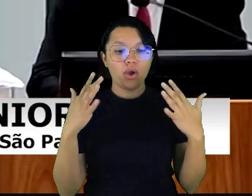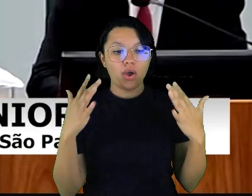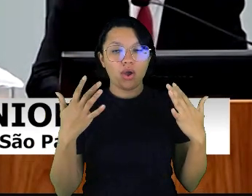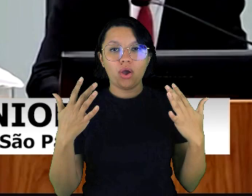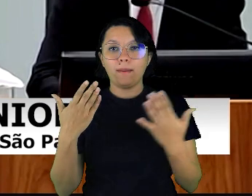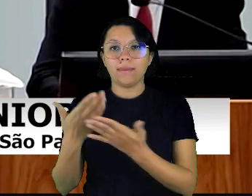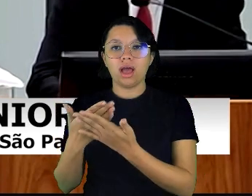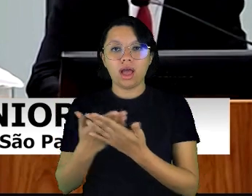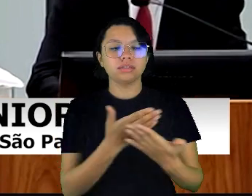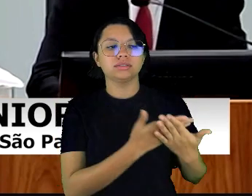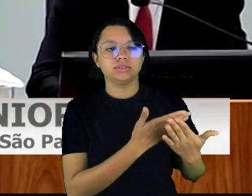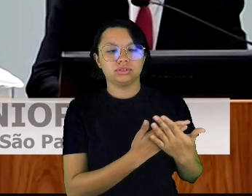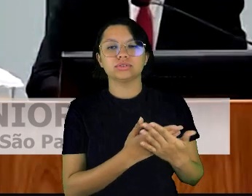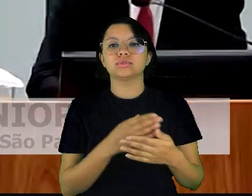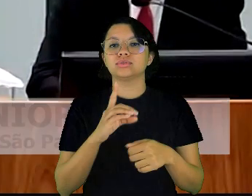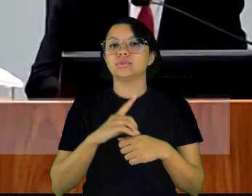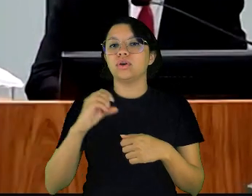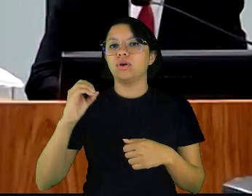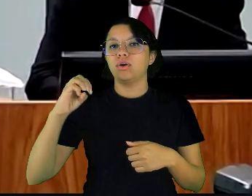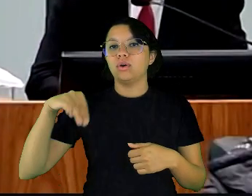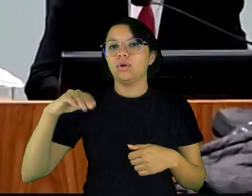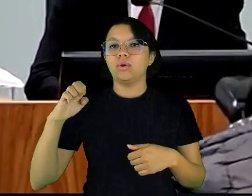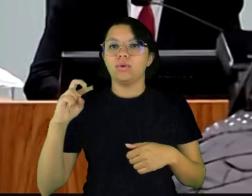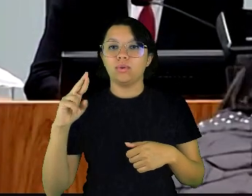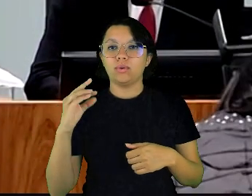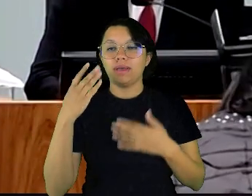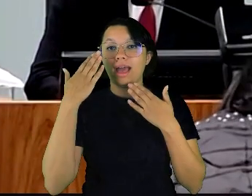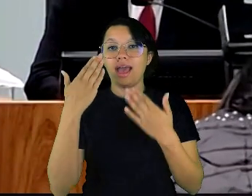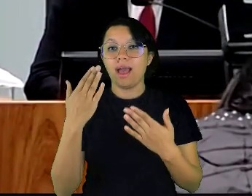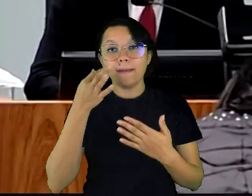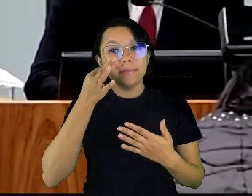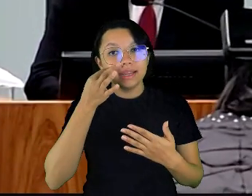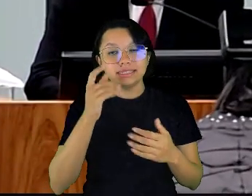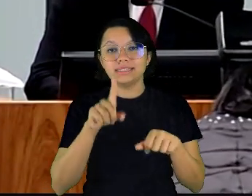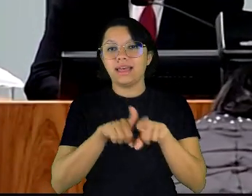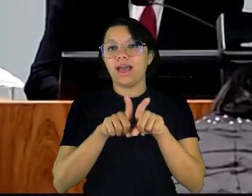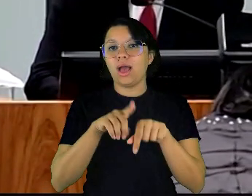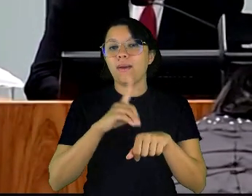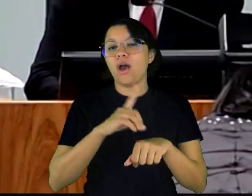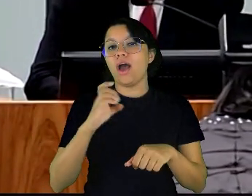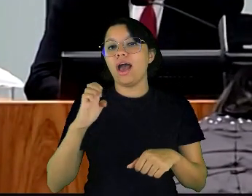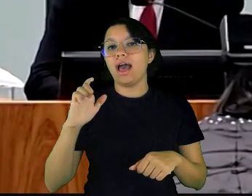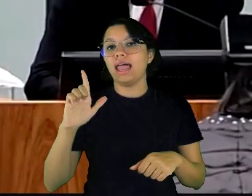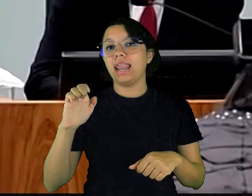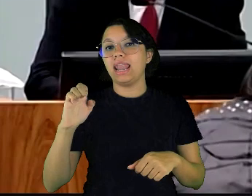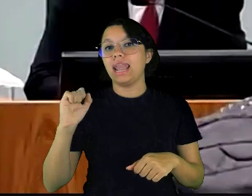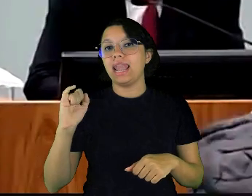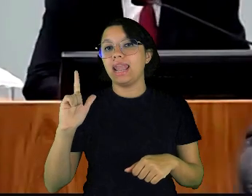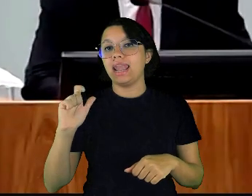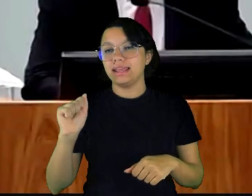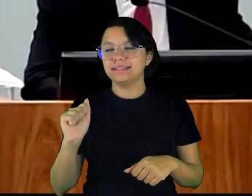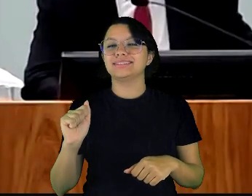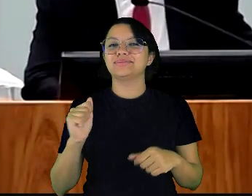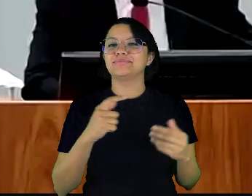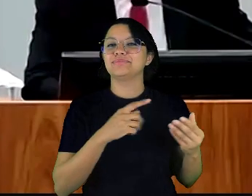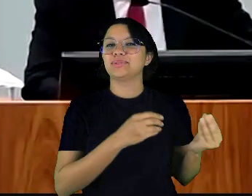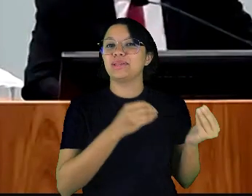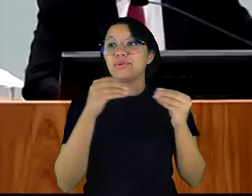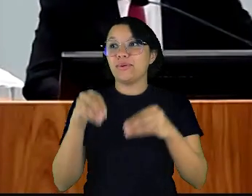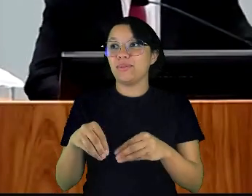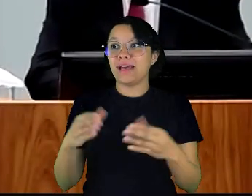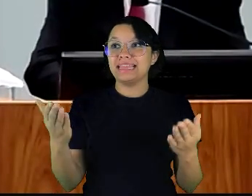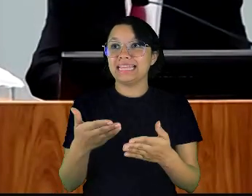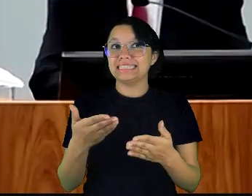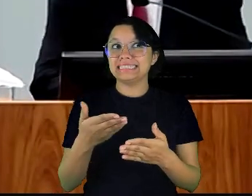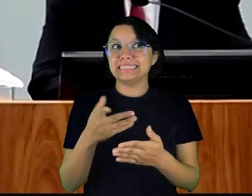doutor Homero, agradeço a presença e agradeço a doutora Leila por ter me colocado nessa. Fria. Fria